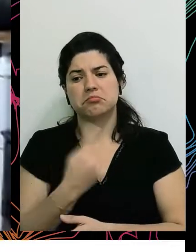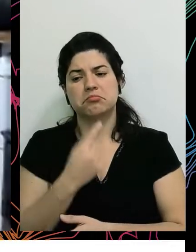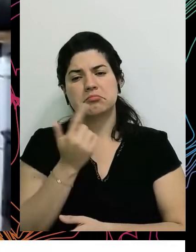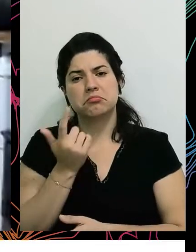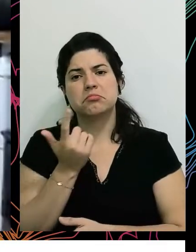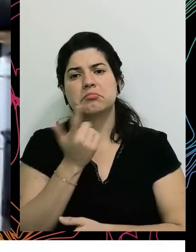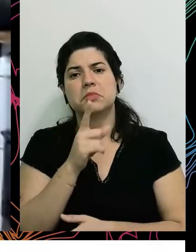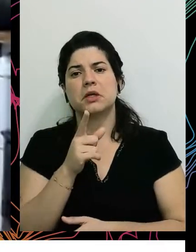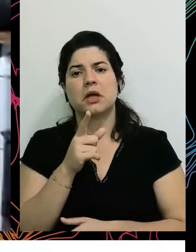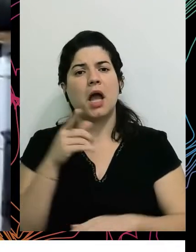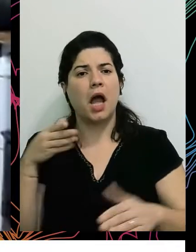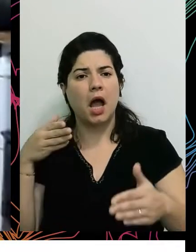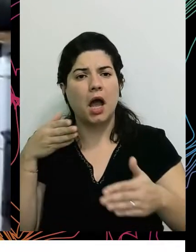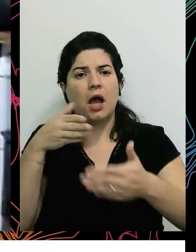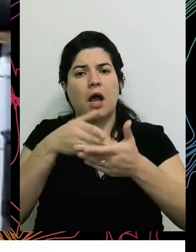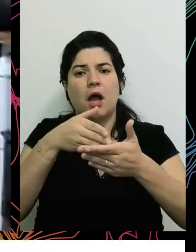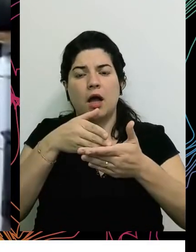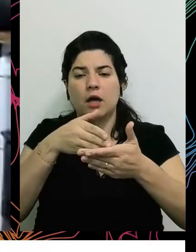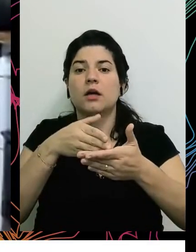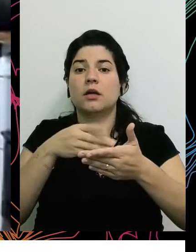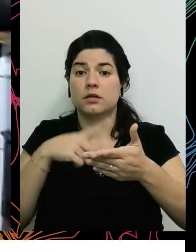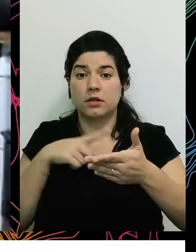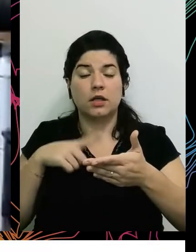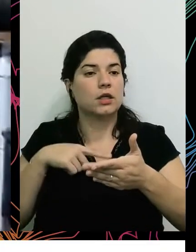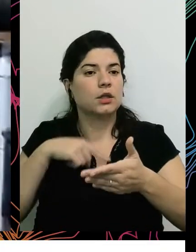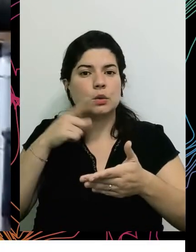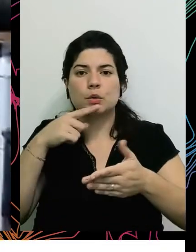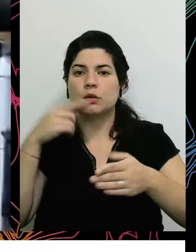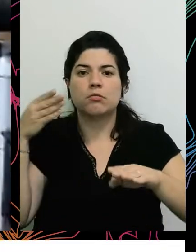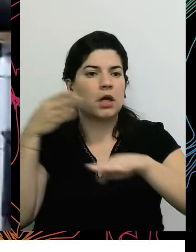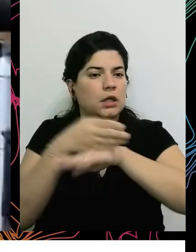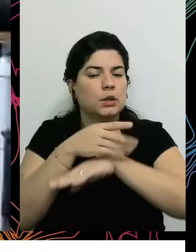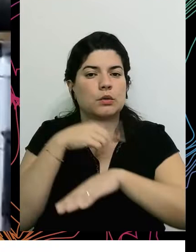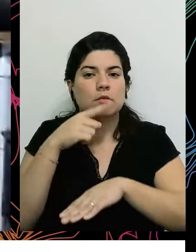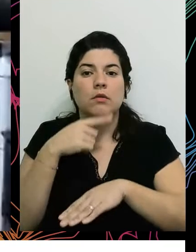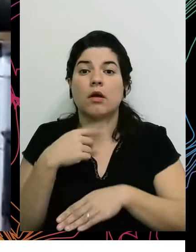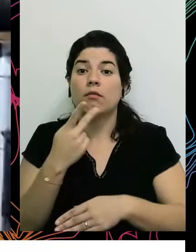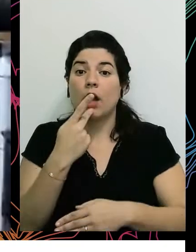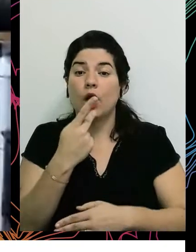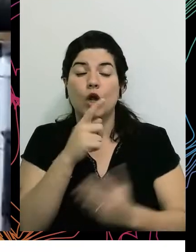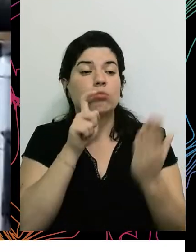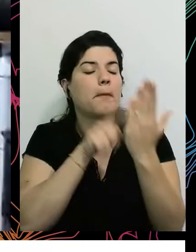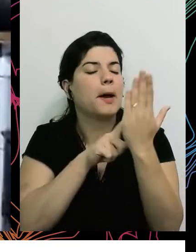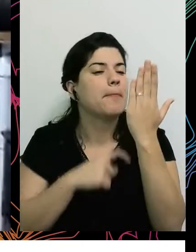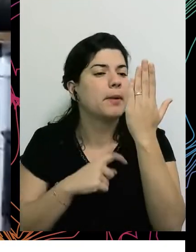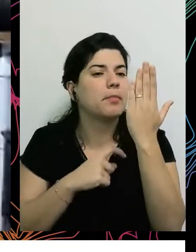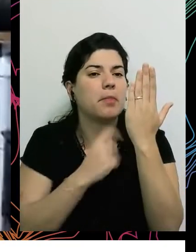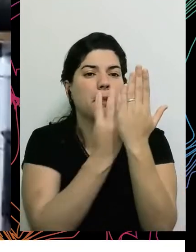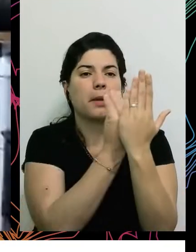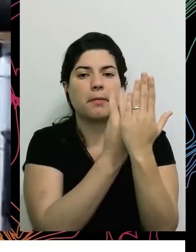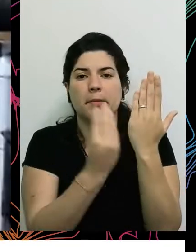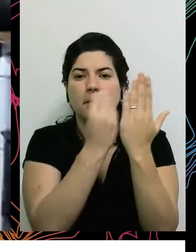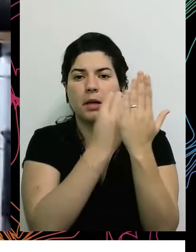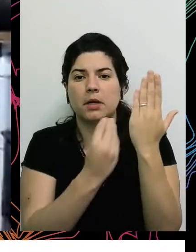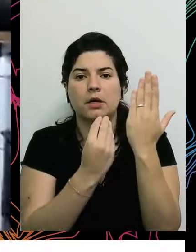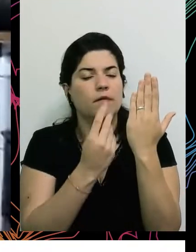acesso negado a uma das empresas que falou pelo interfone que não tinha